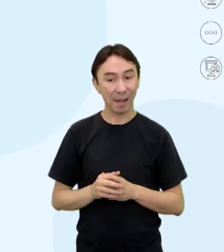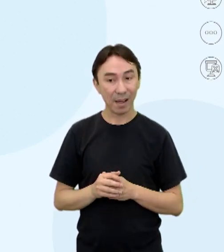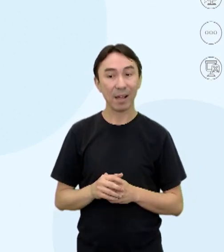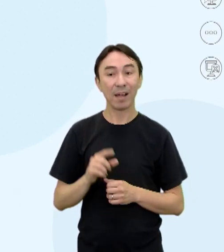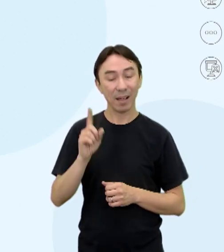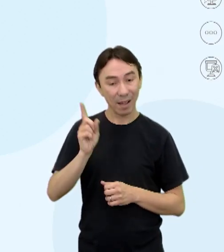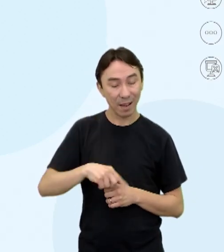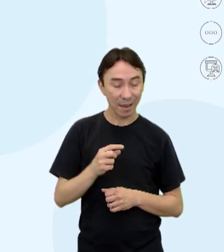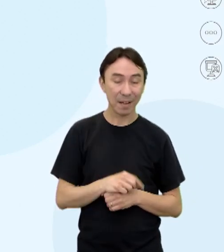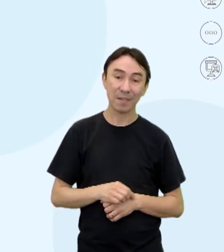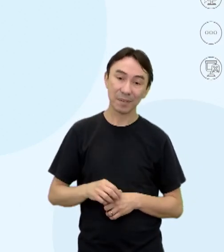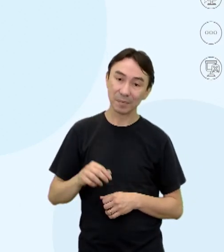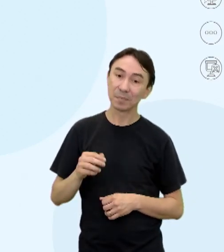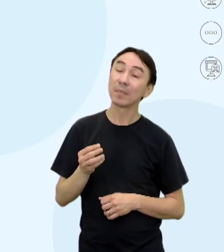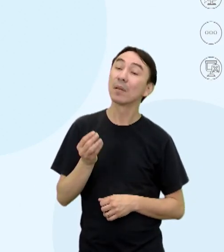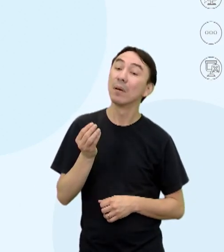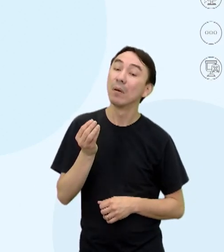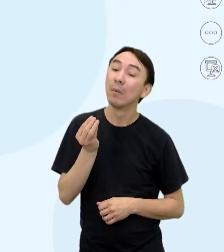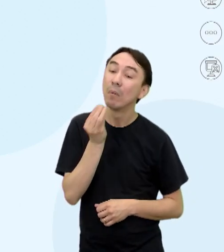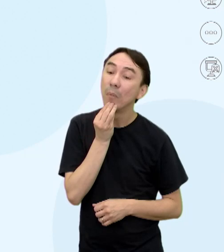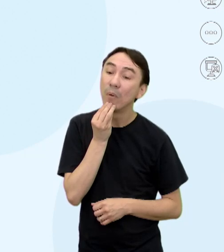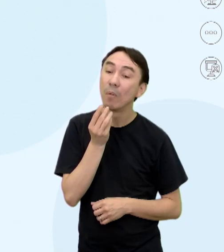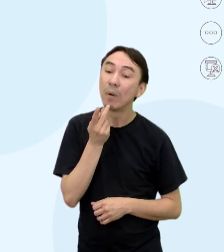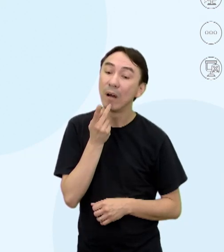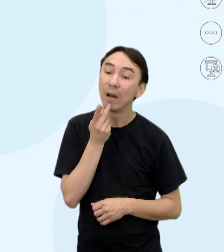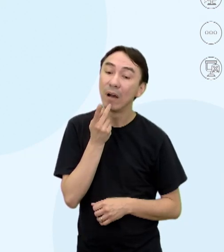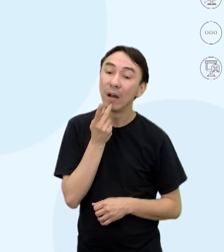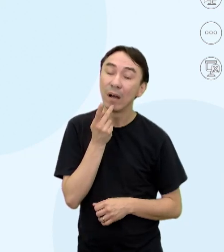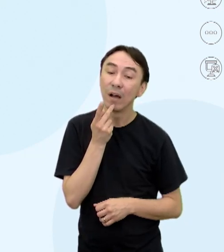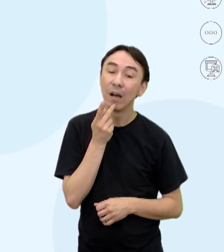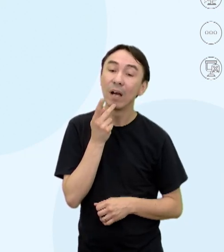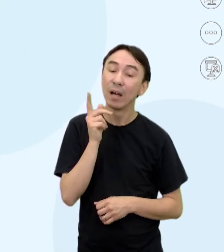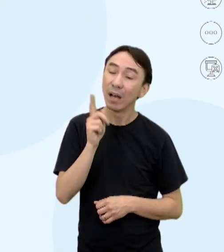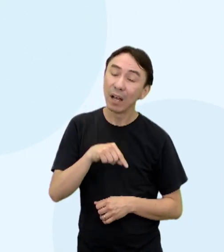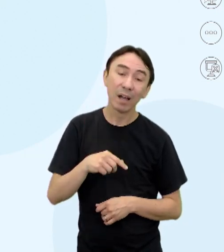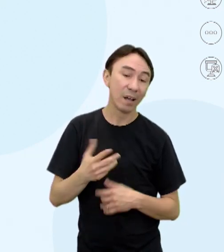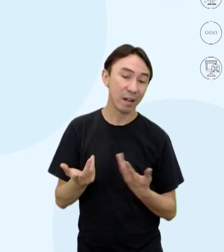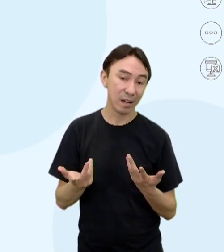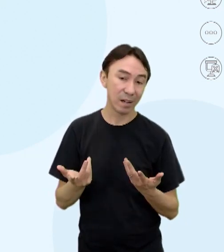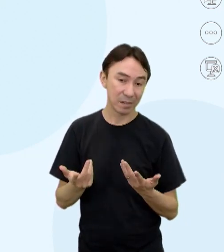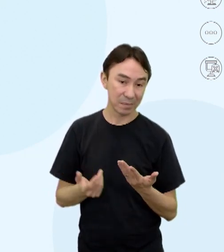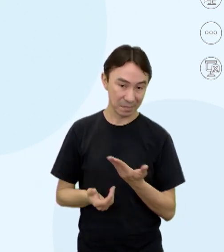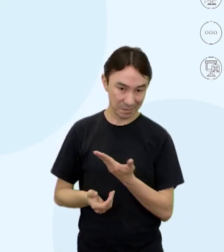de probabilidade, porque probabilidade é um número, né?